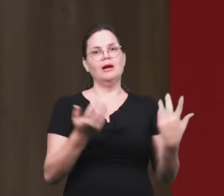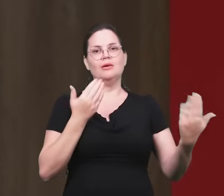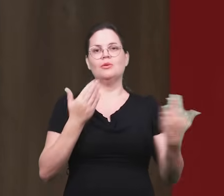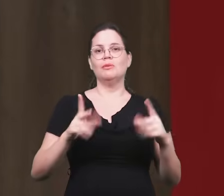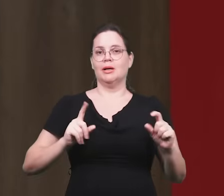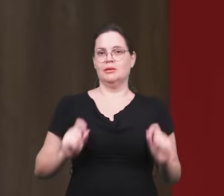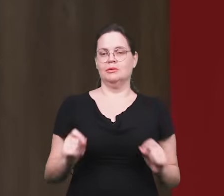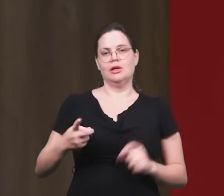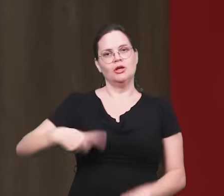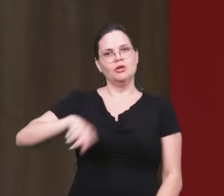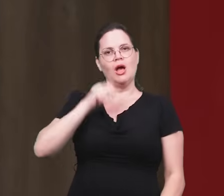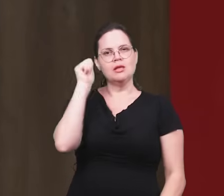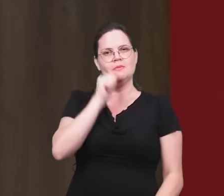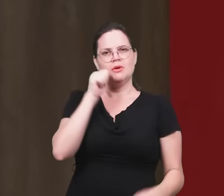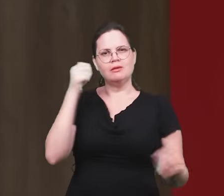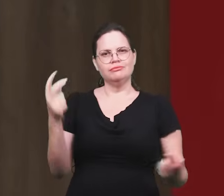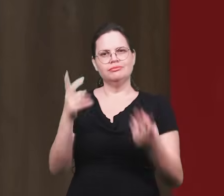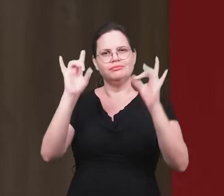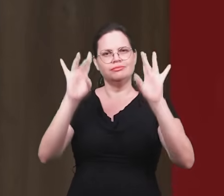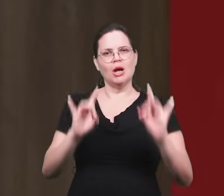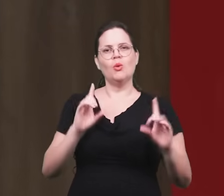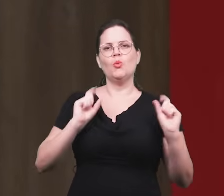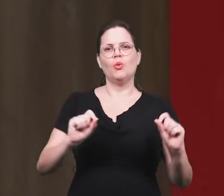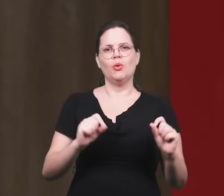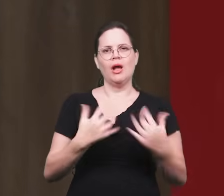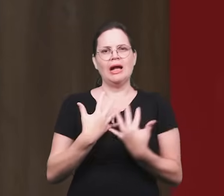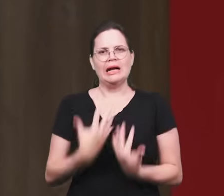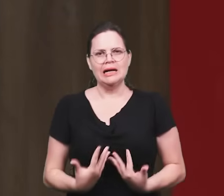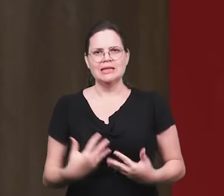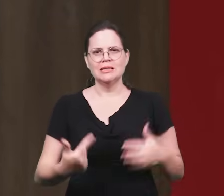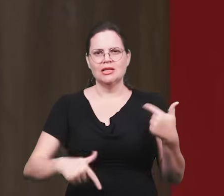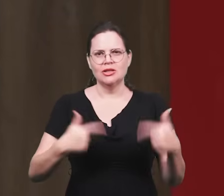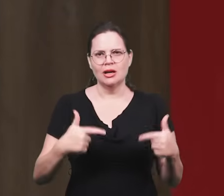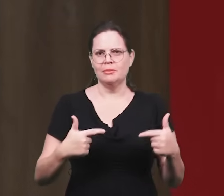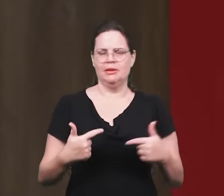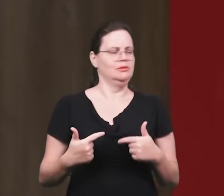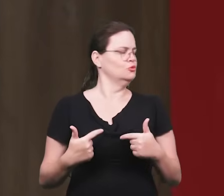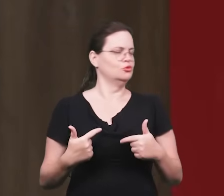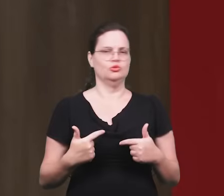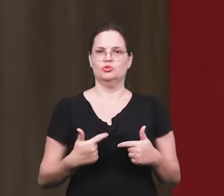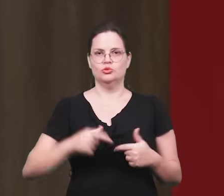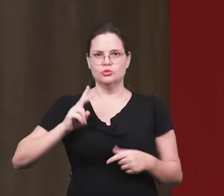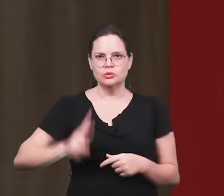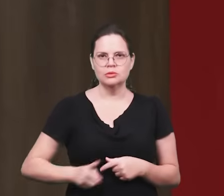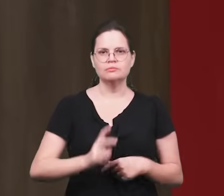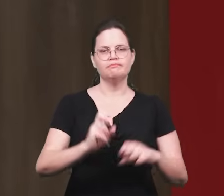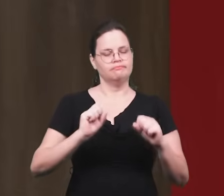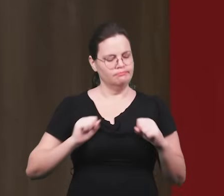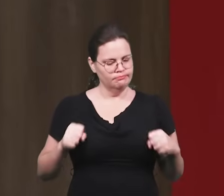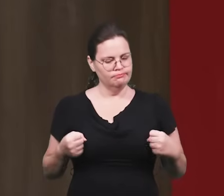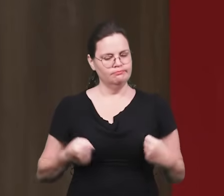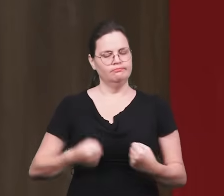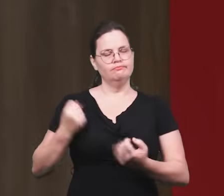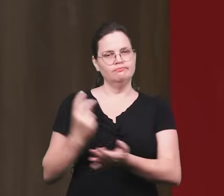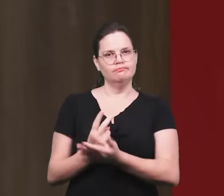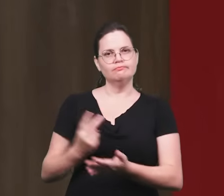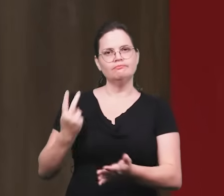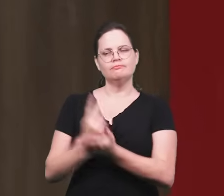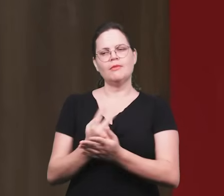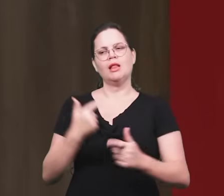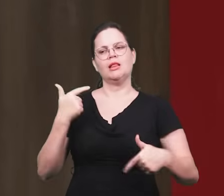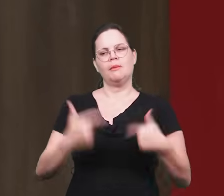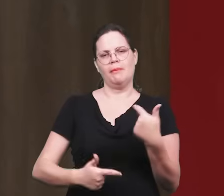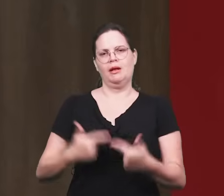nós não cansamos de trabalhar para o Senhor, de fazer a obra do Senhor, que continuamente está ali o